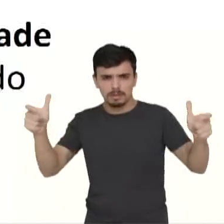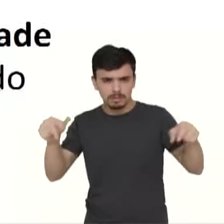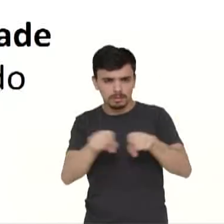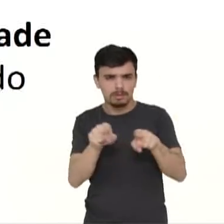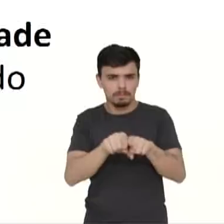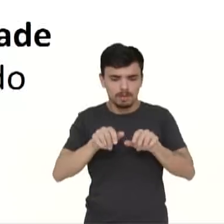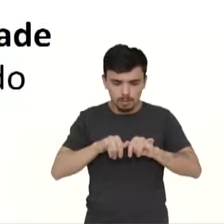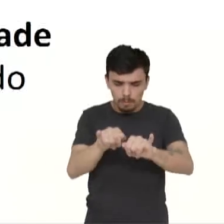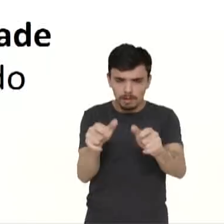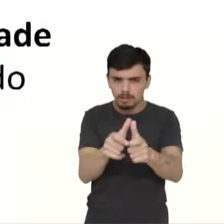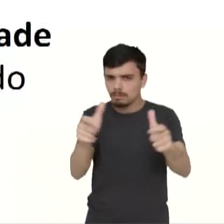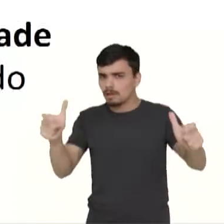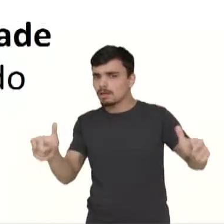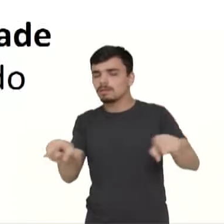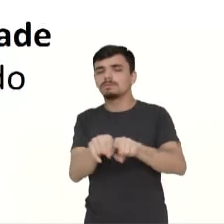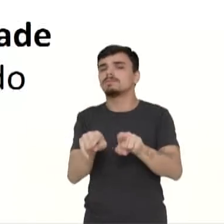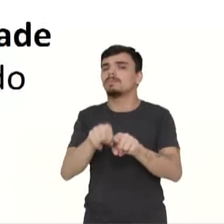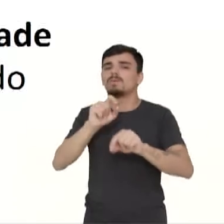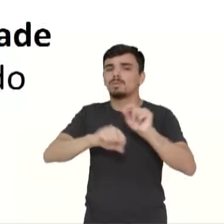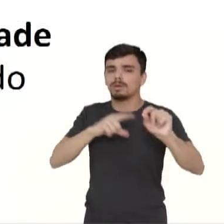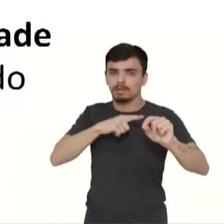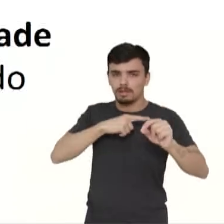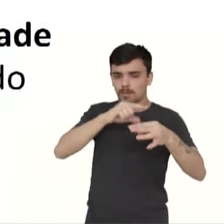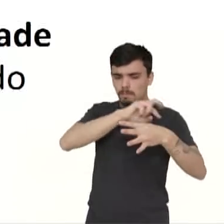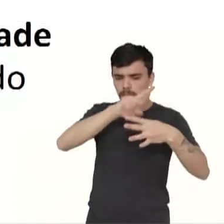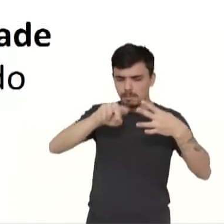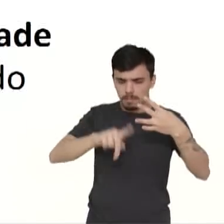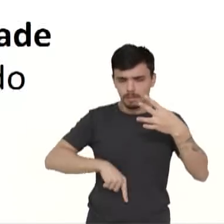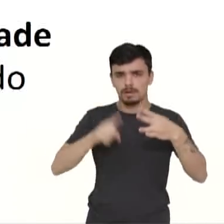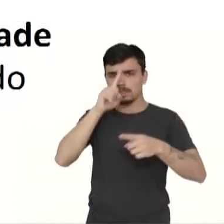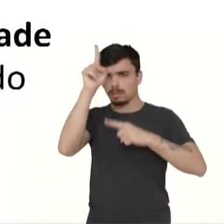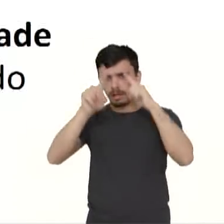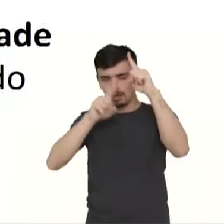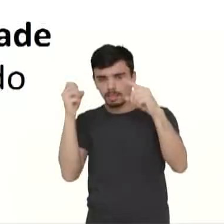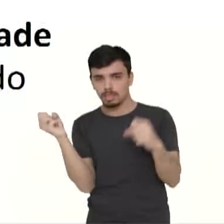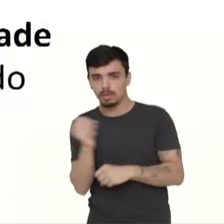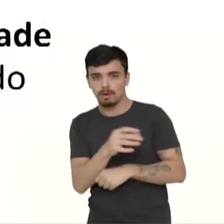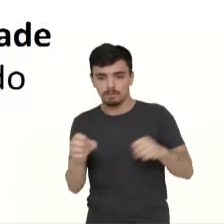comércio vai aumentar, a gente vai ter várias ideias